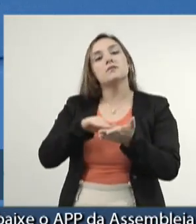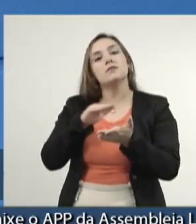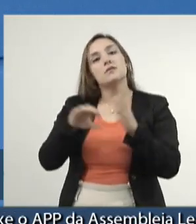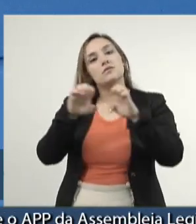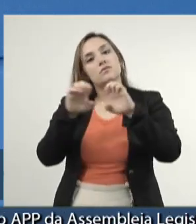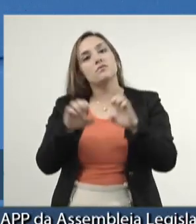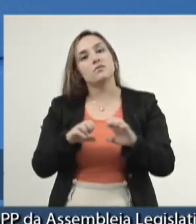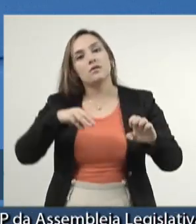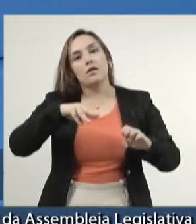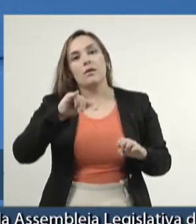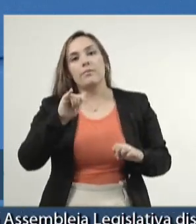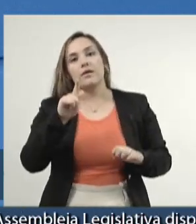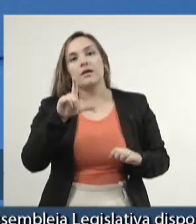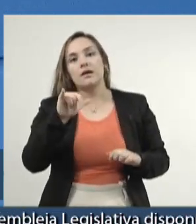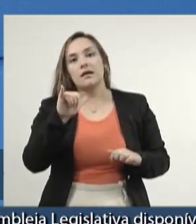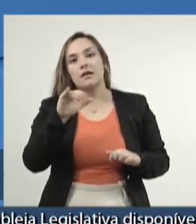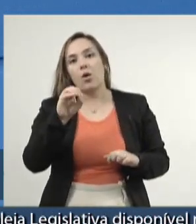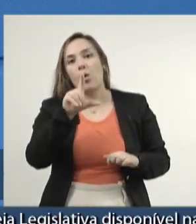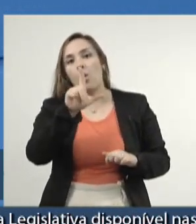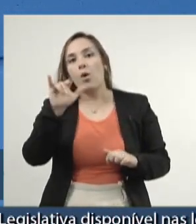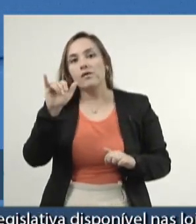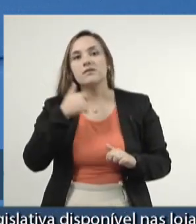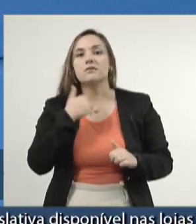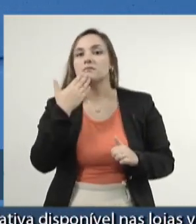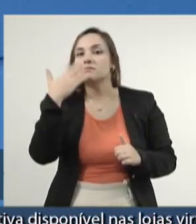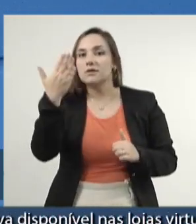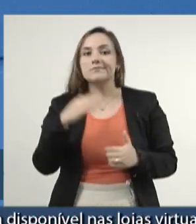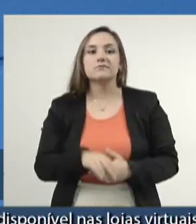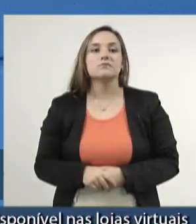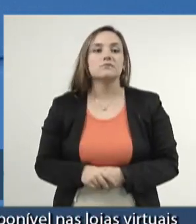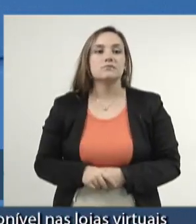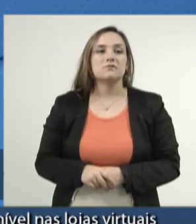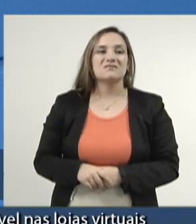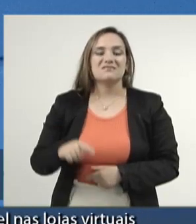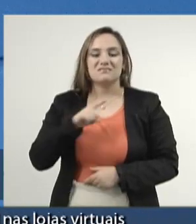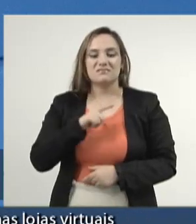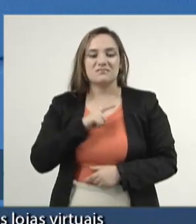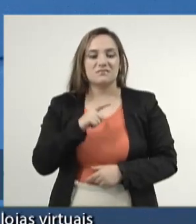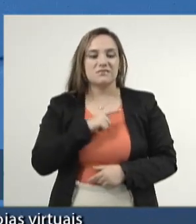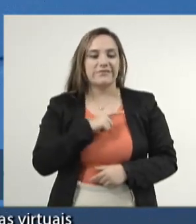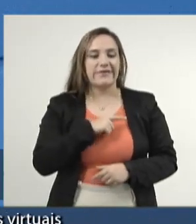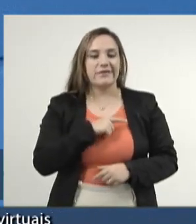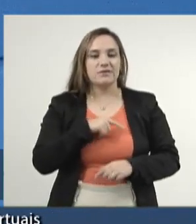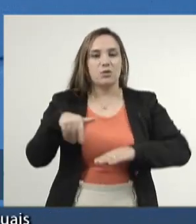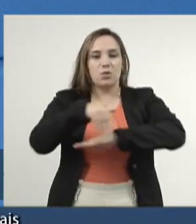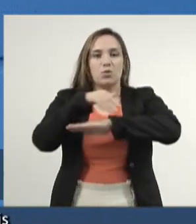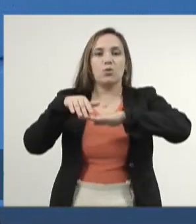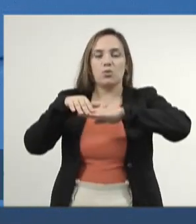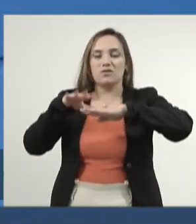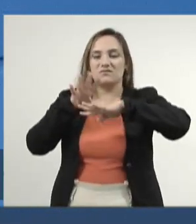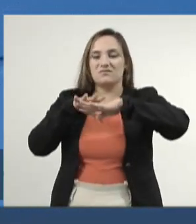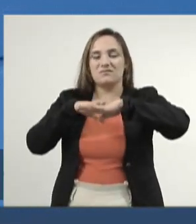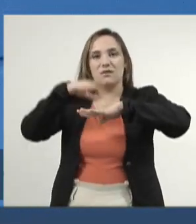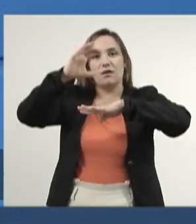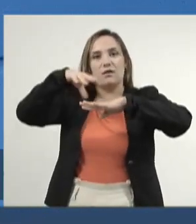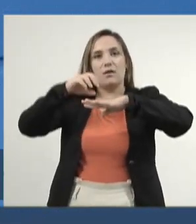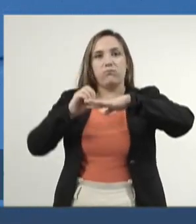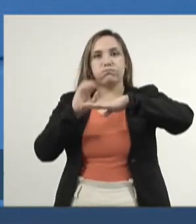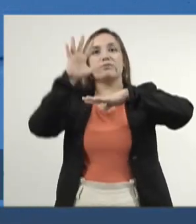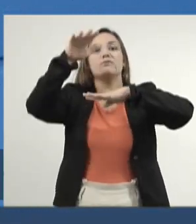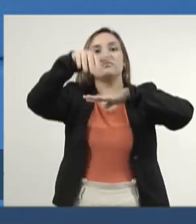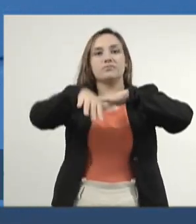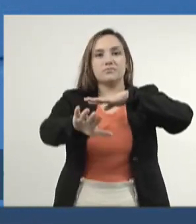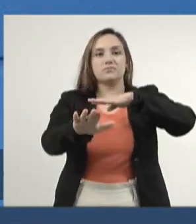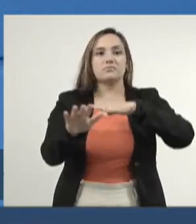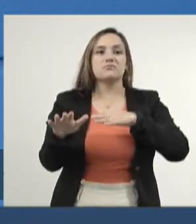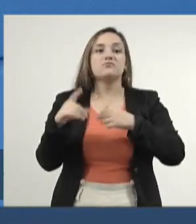solicitando a reposição de tampa de bueiro, localizada na Avenida Ernesto Geisel, no